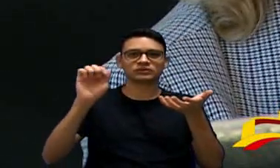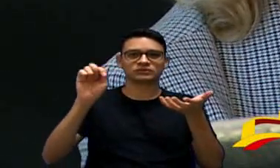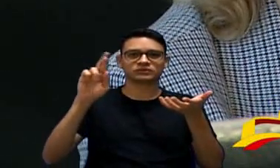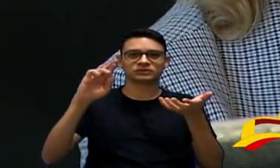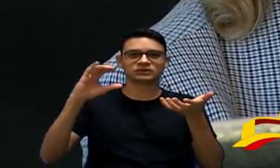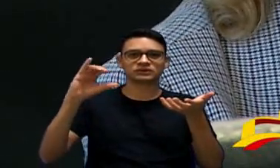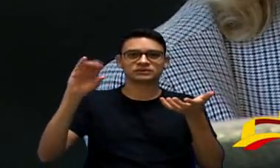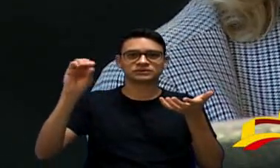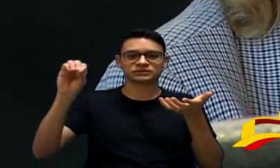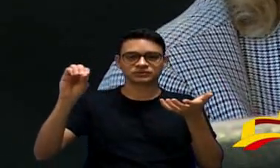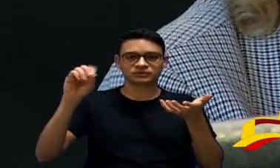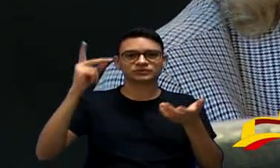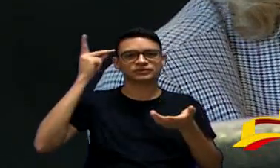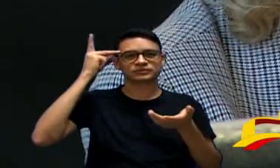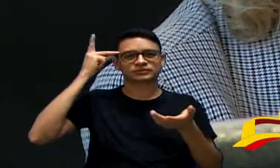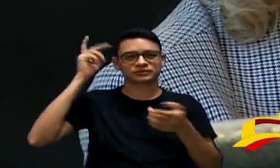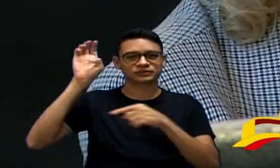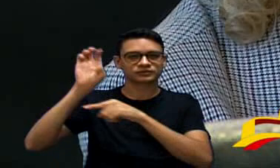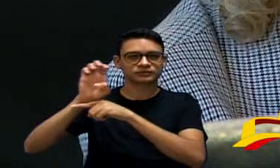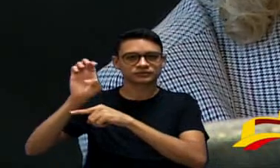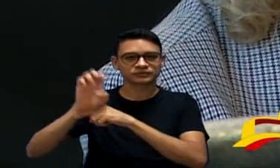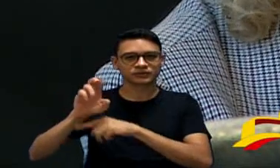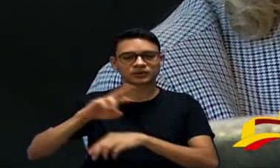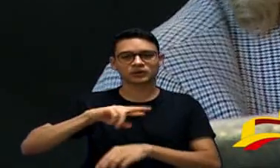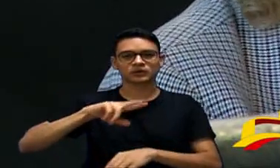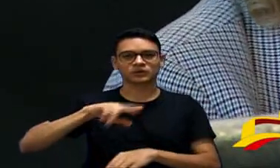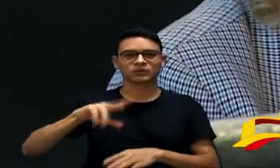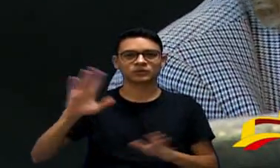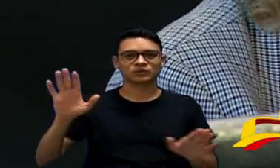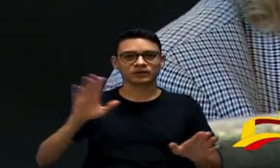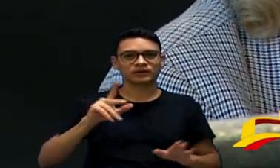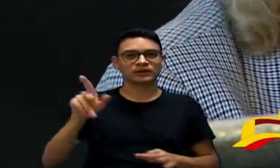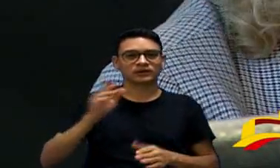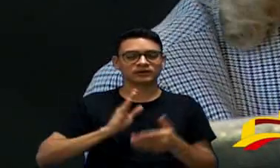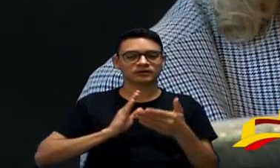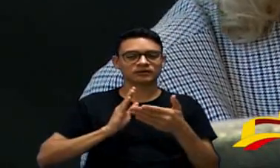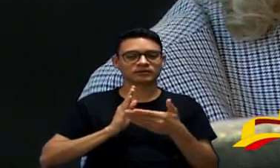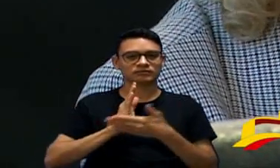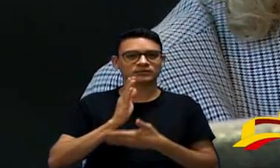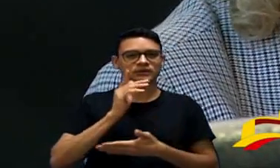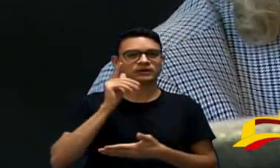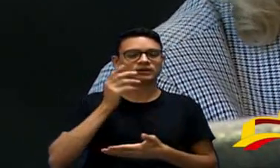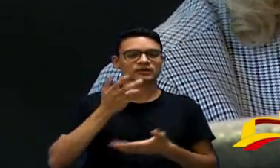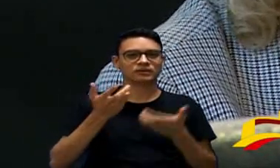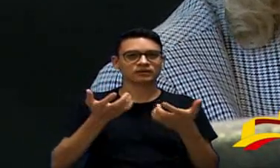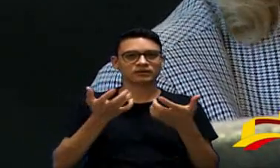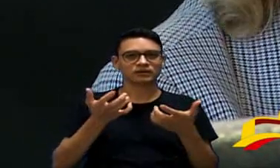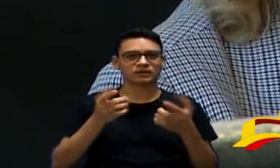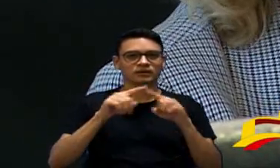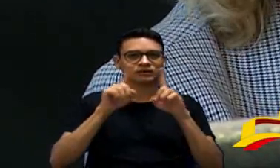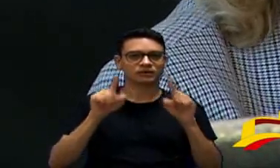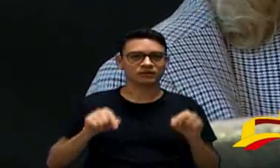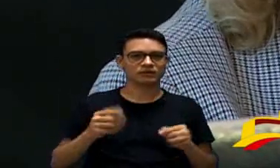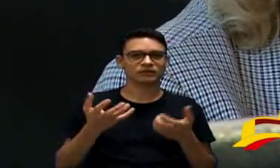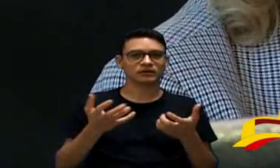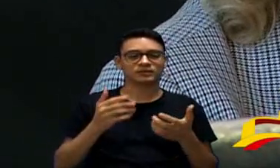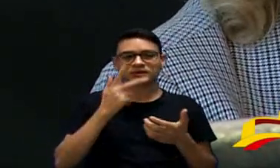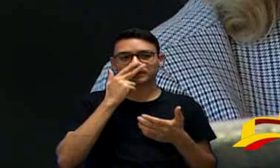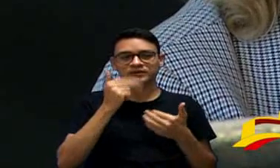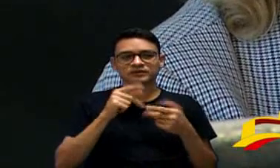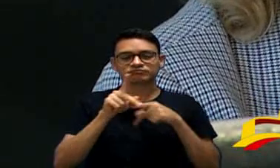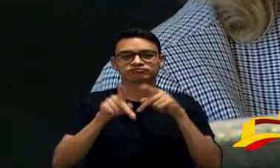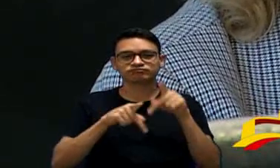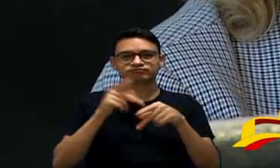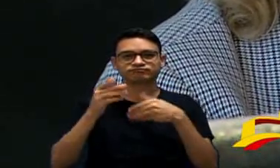de Freitas no estado de São Paulo. Não vou dizer nem a que cargo ele concorre, mas é um requerimento político que